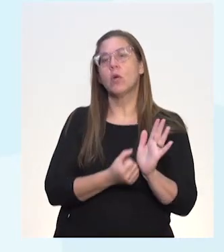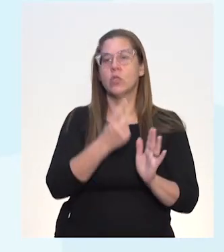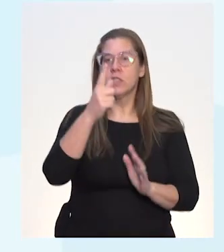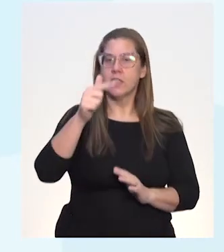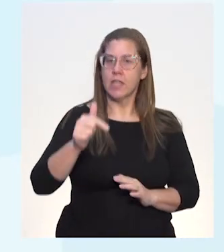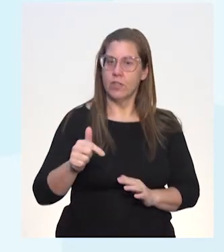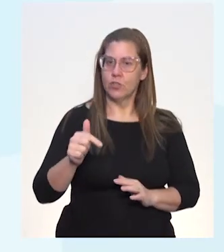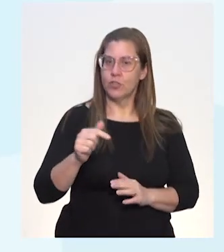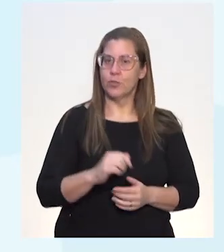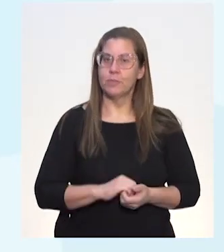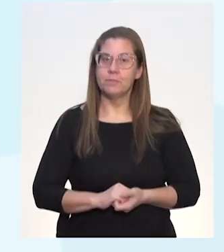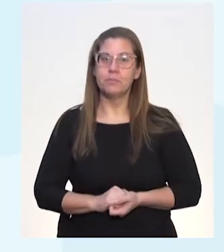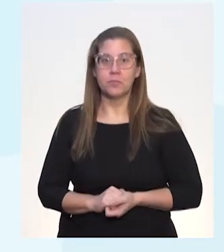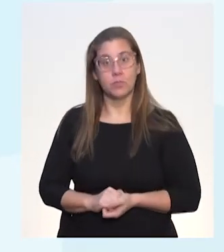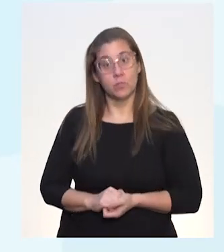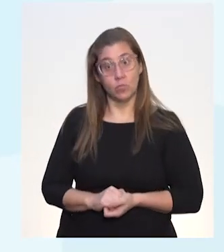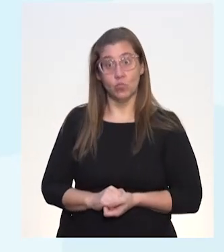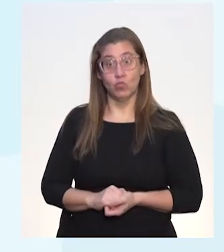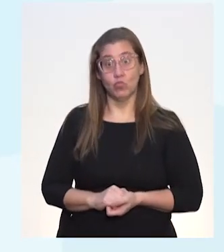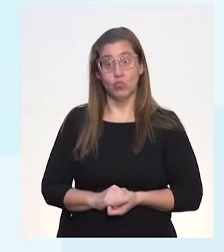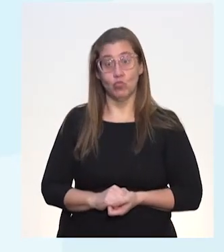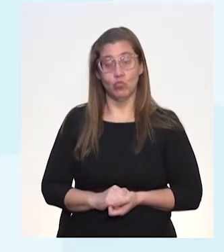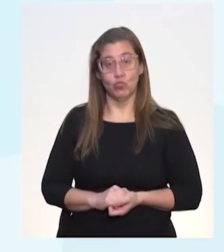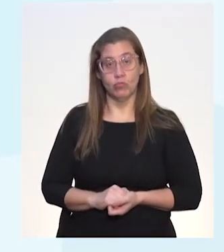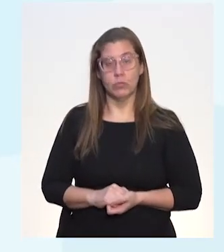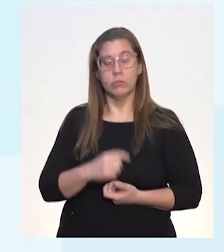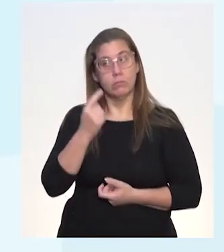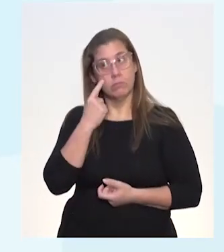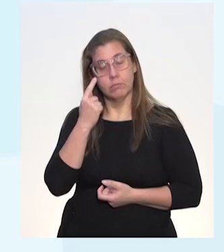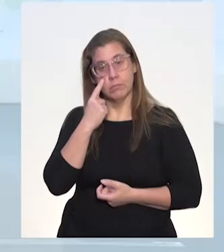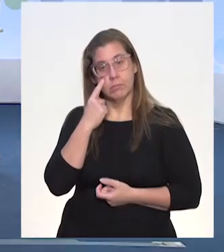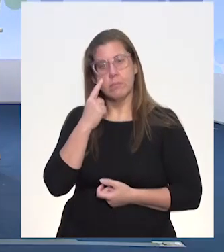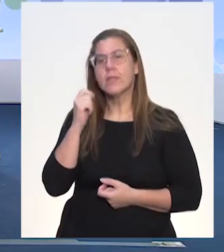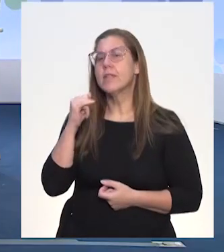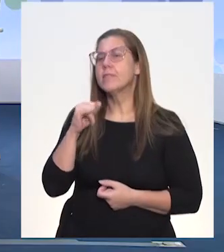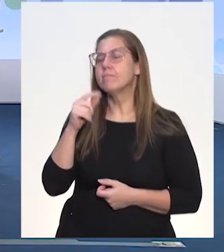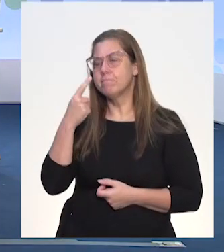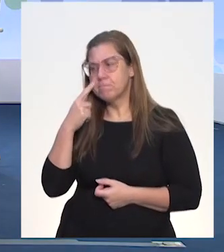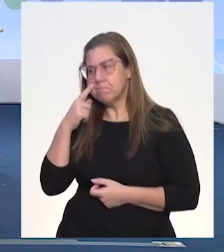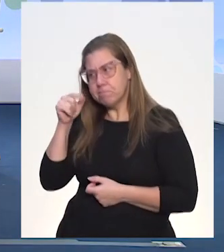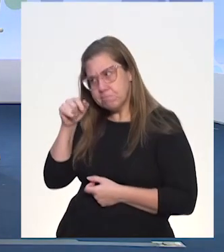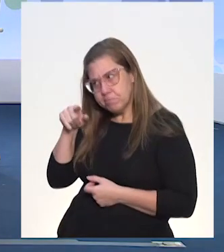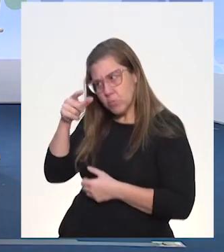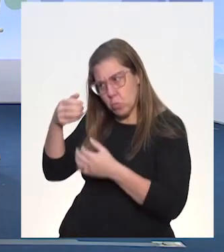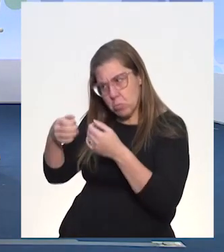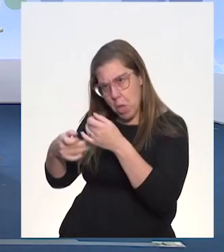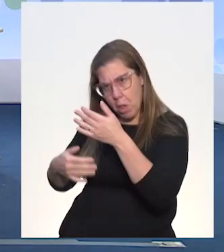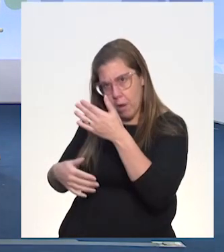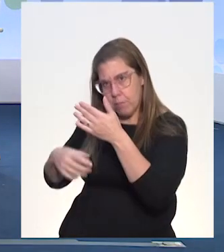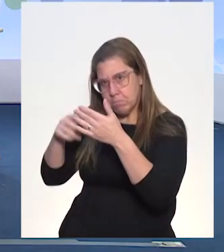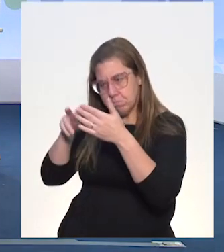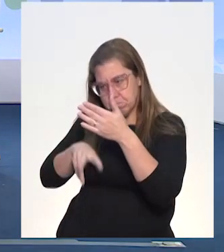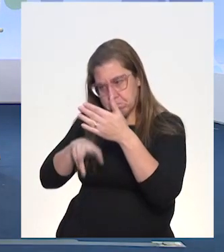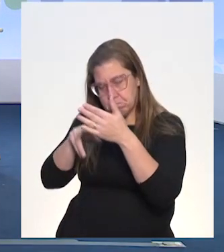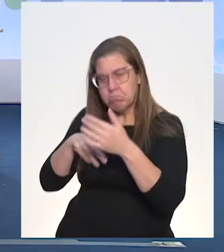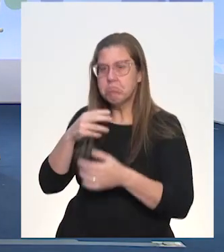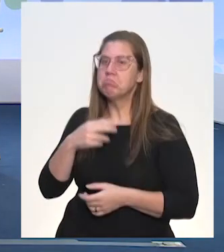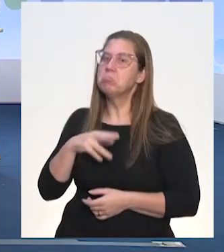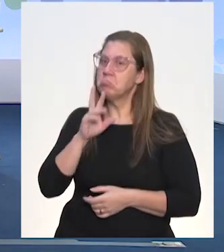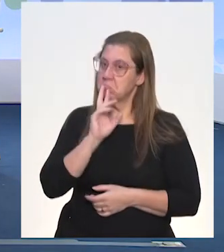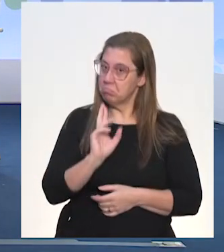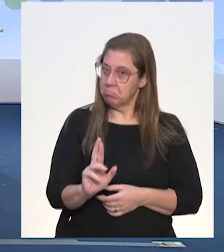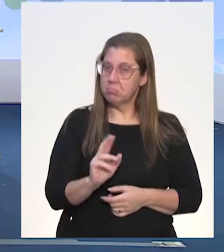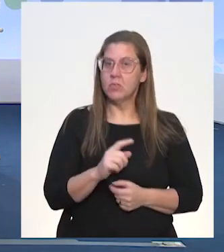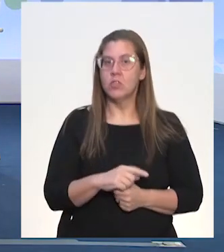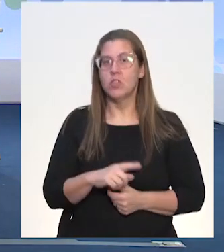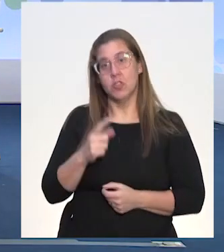XVII. Você vai daqui a pouco ver aí se o pessoal vai estar conseguindo responder ou não.